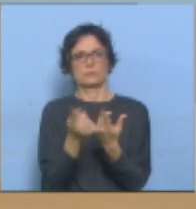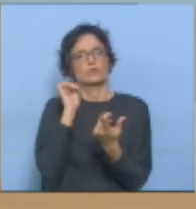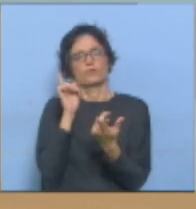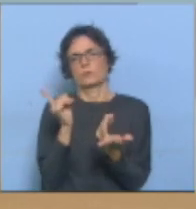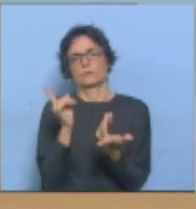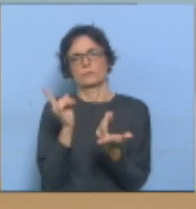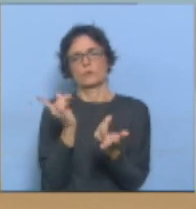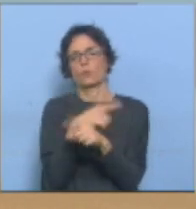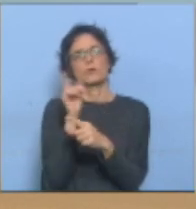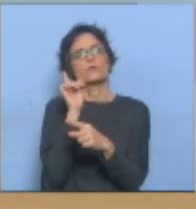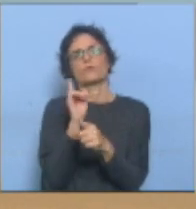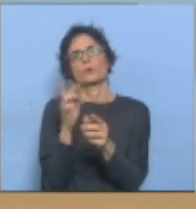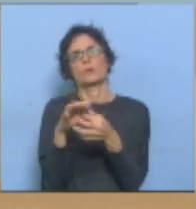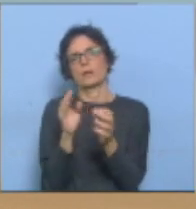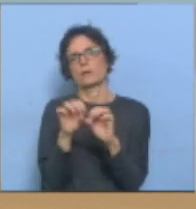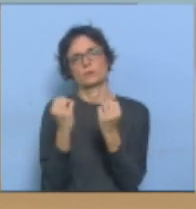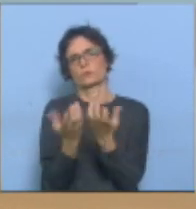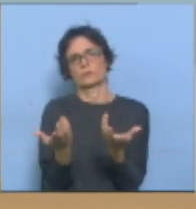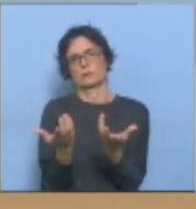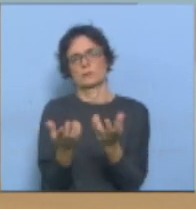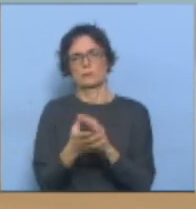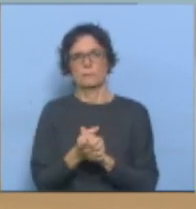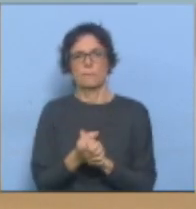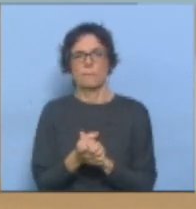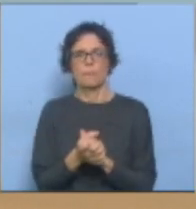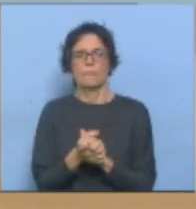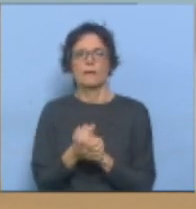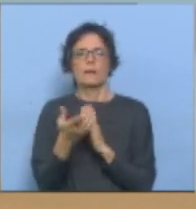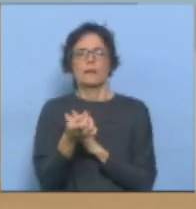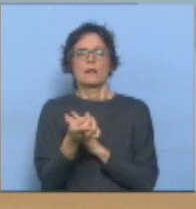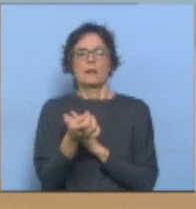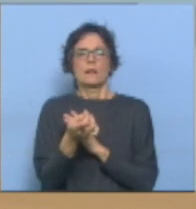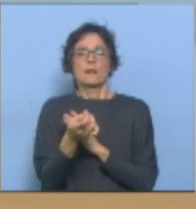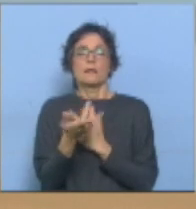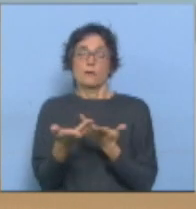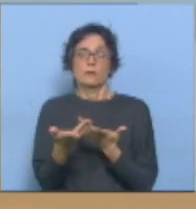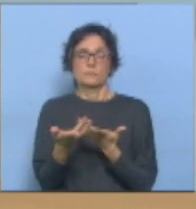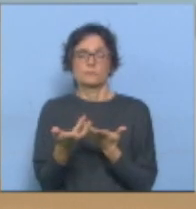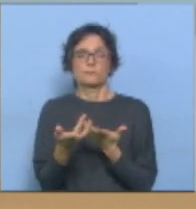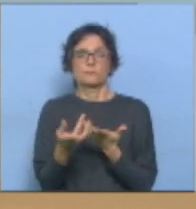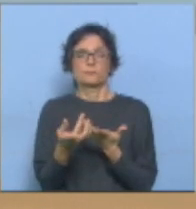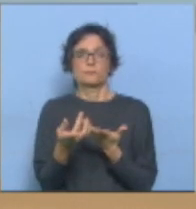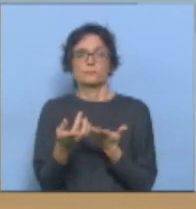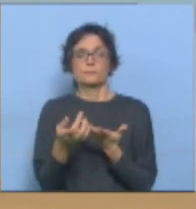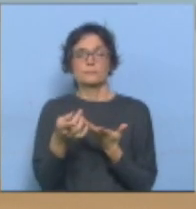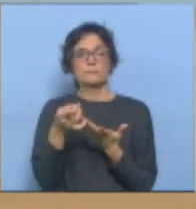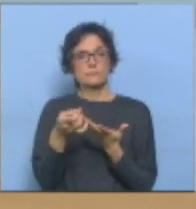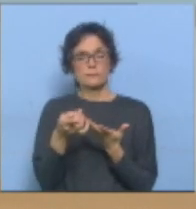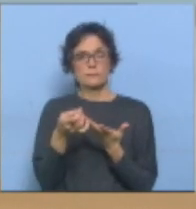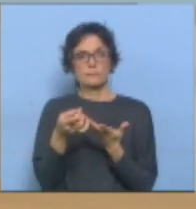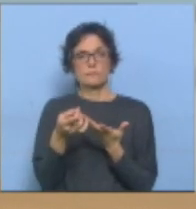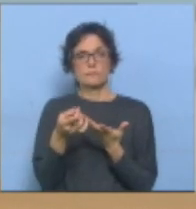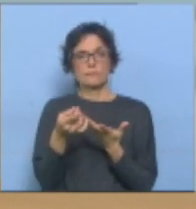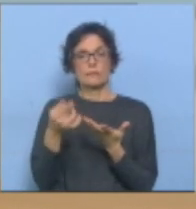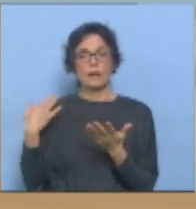Enfim, a fazer pressão para outro rumo no sentido da história, que é a pressão de sempre, ou que é o sentido de sempre da